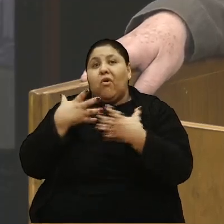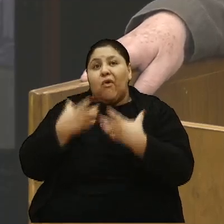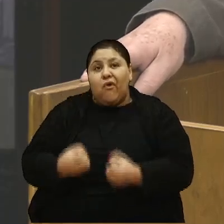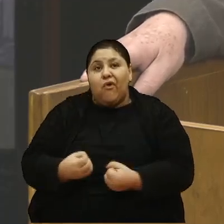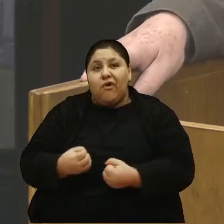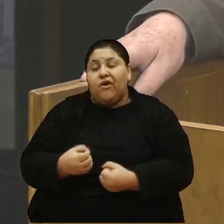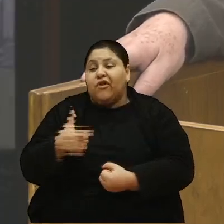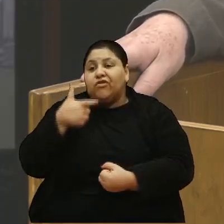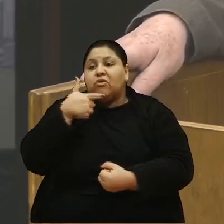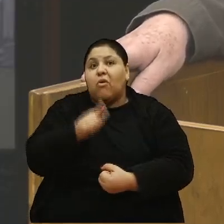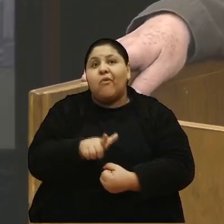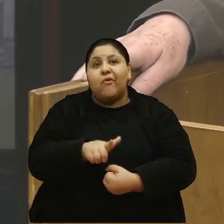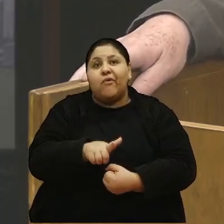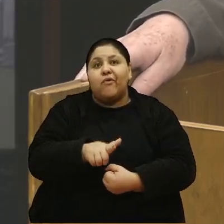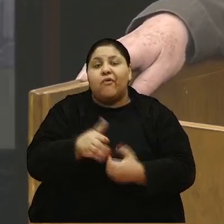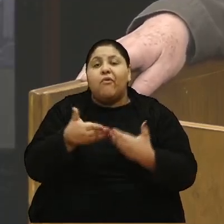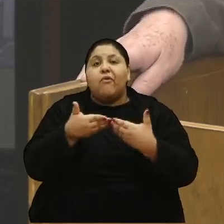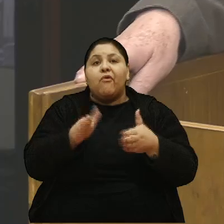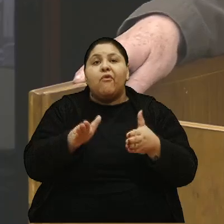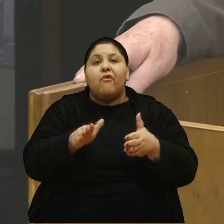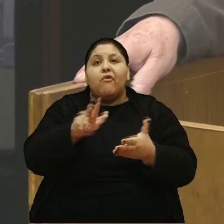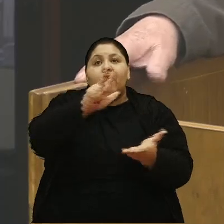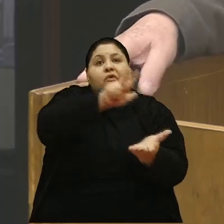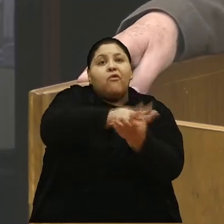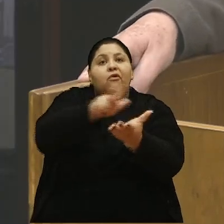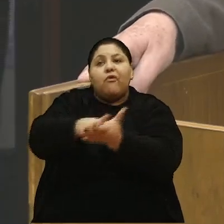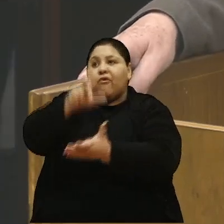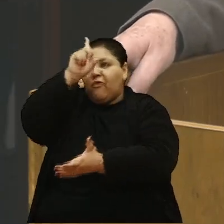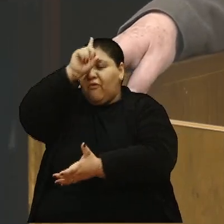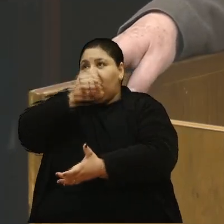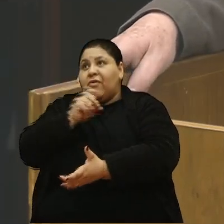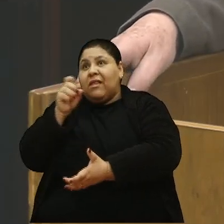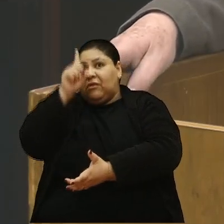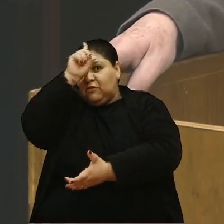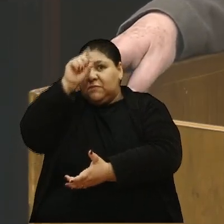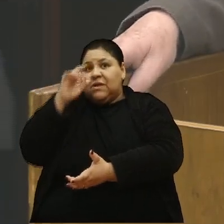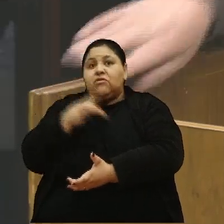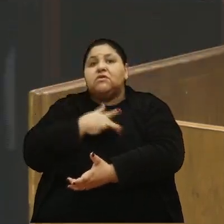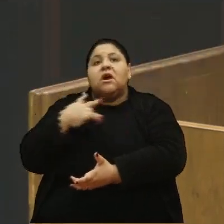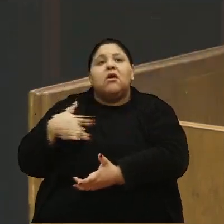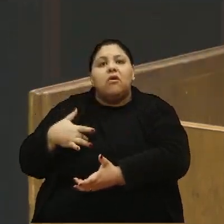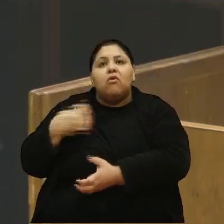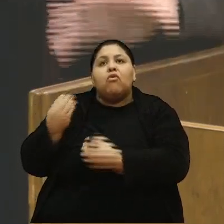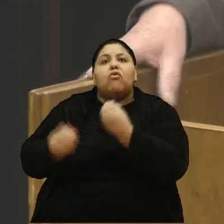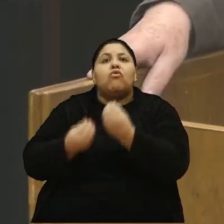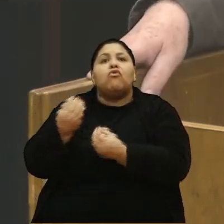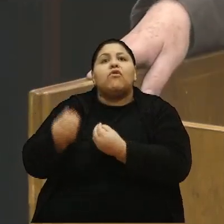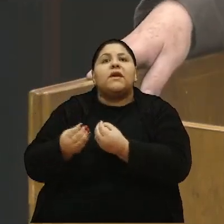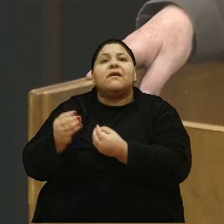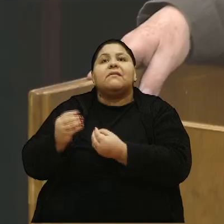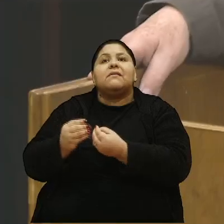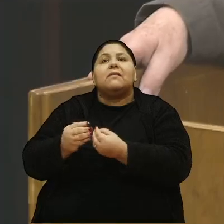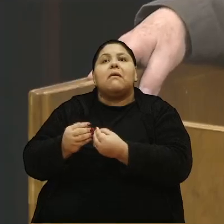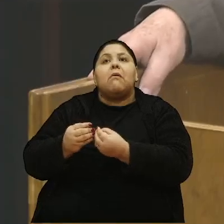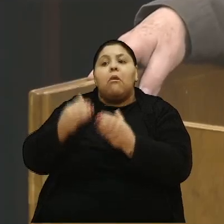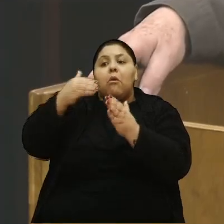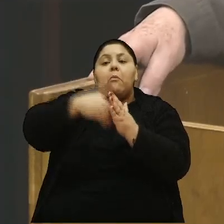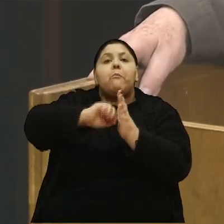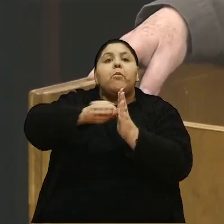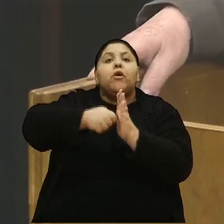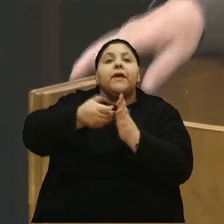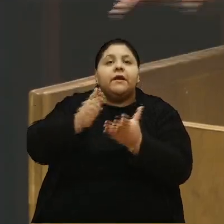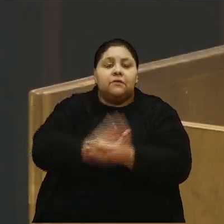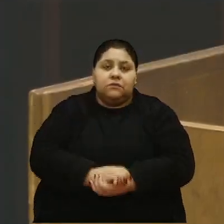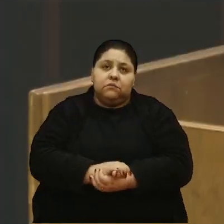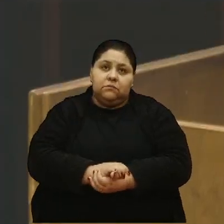se consiga abrir, por exemplo, os leitos hospitalares lá do Hospital Saúde. O que é que está trancando?